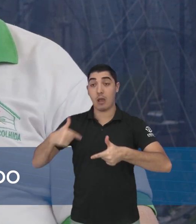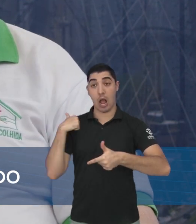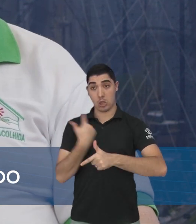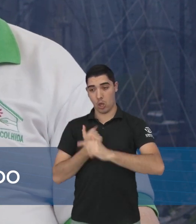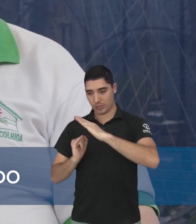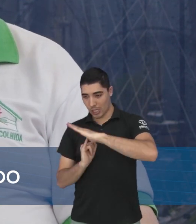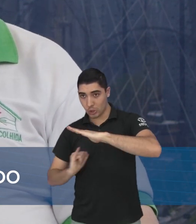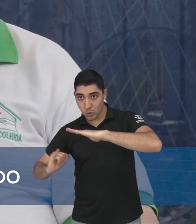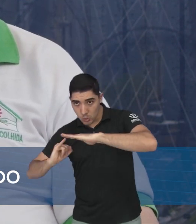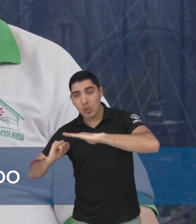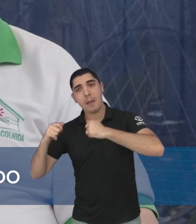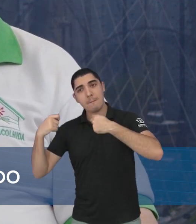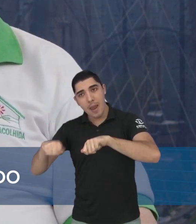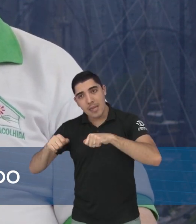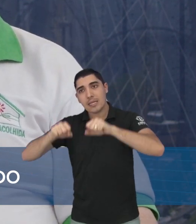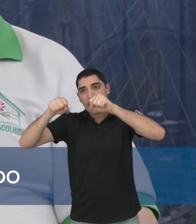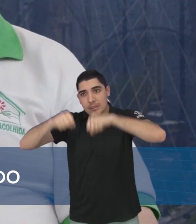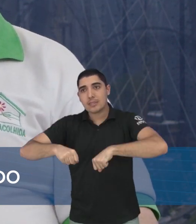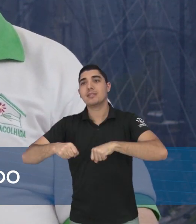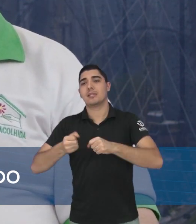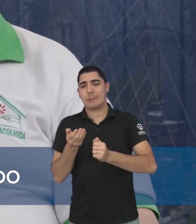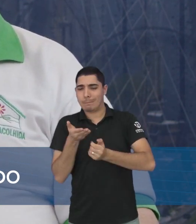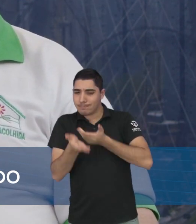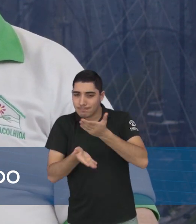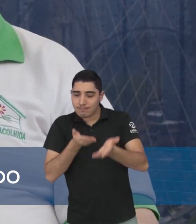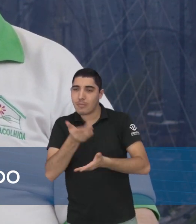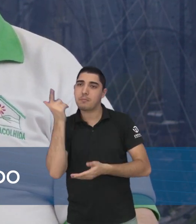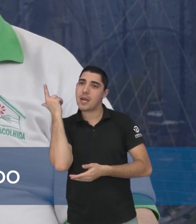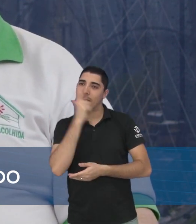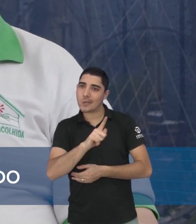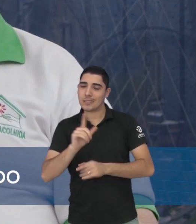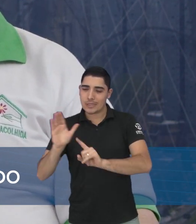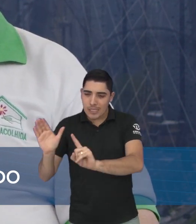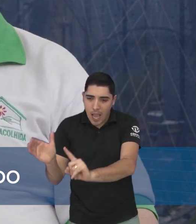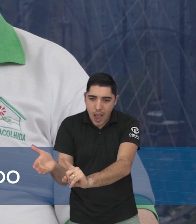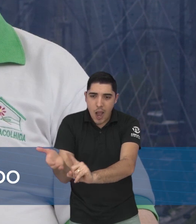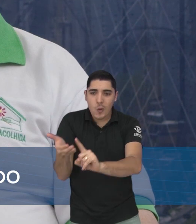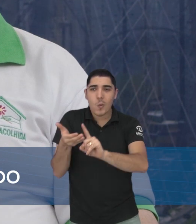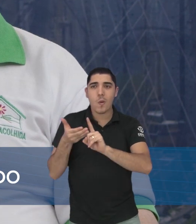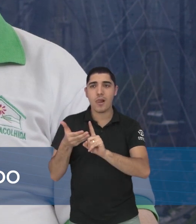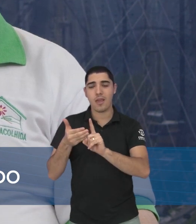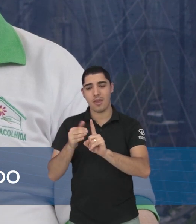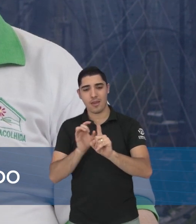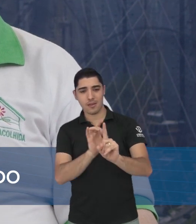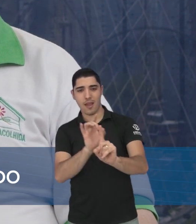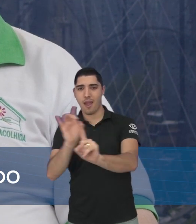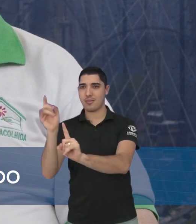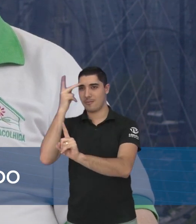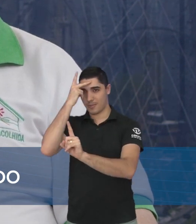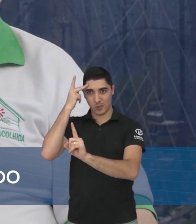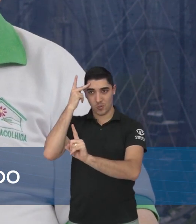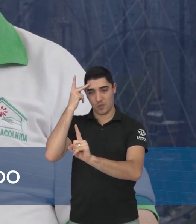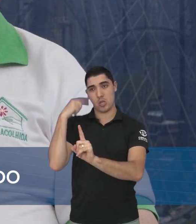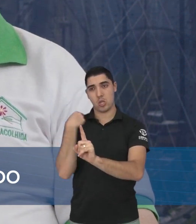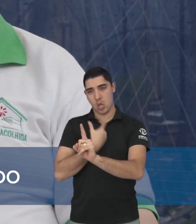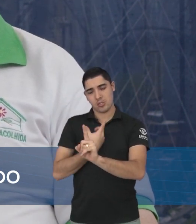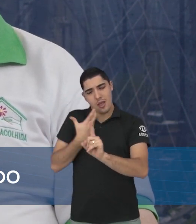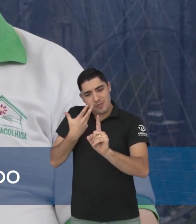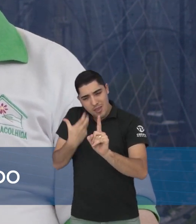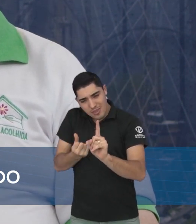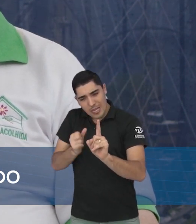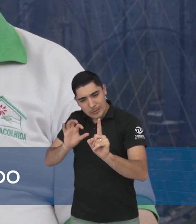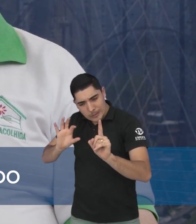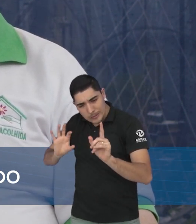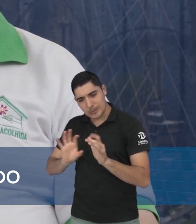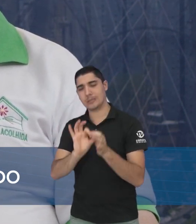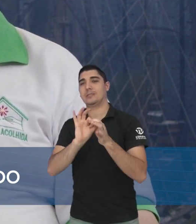institucional, dizendo assim, que a gente acolha cada vez mais essas pessoas, abrace